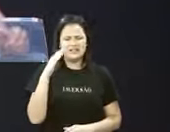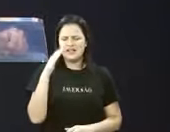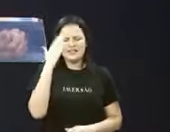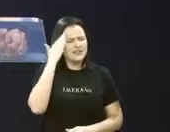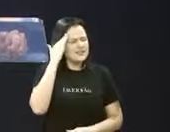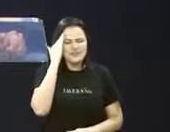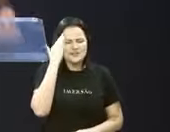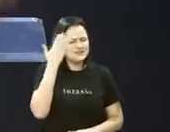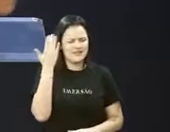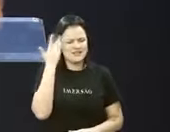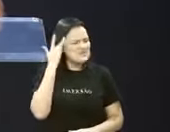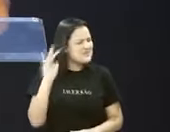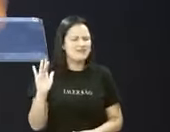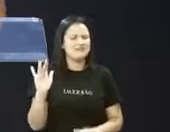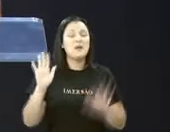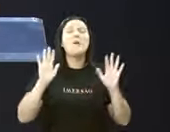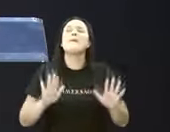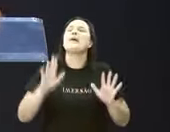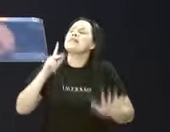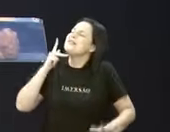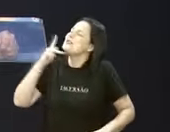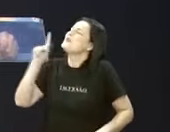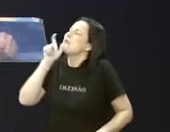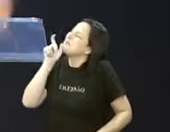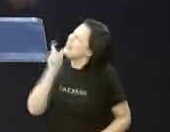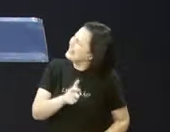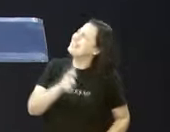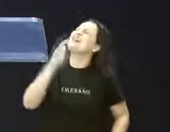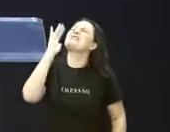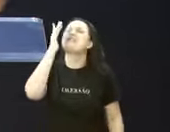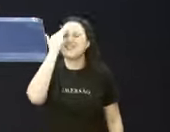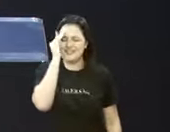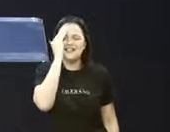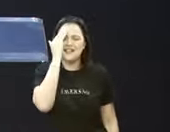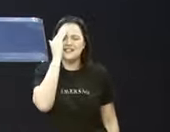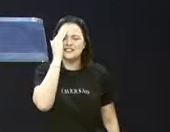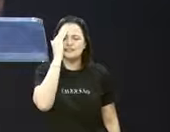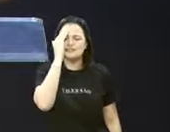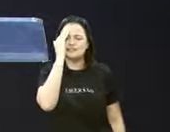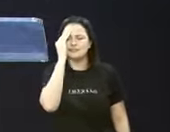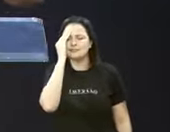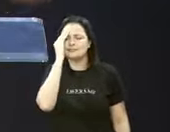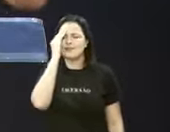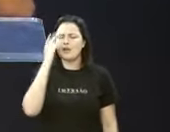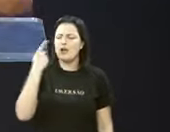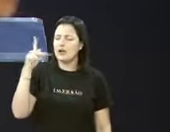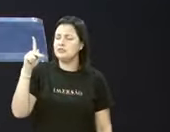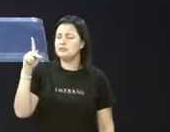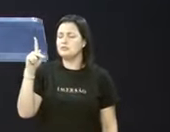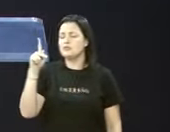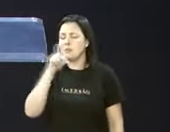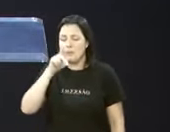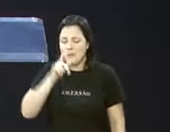não sabe, mas a tua palavra sabe. Tua palavra vasculha os cantos mais profundos da